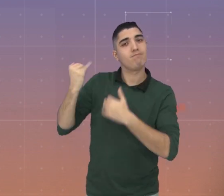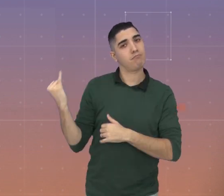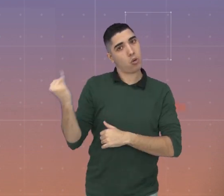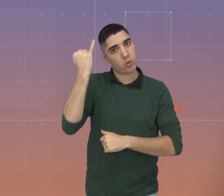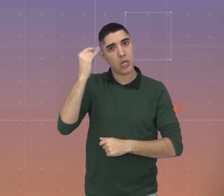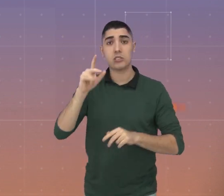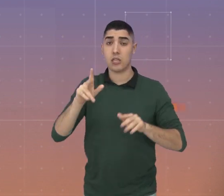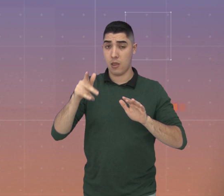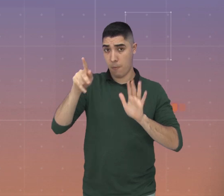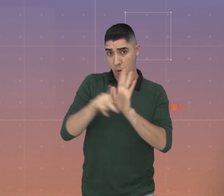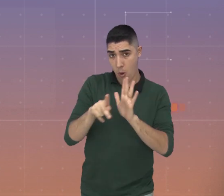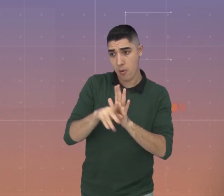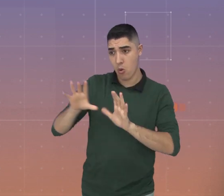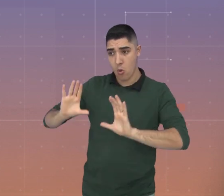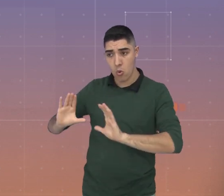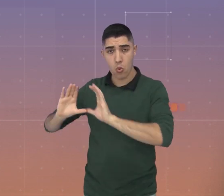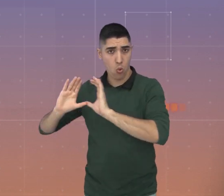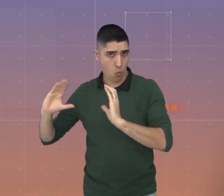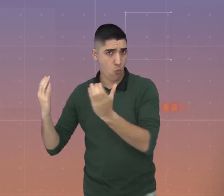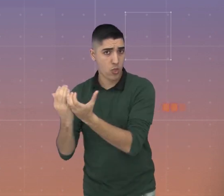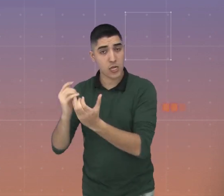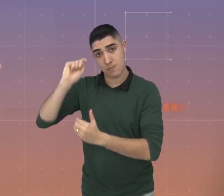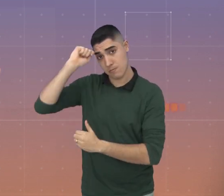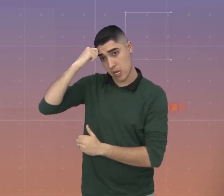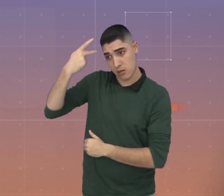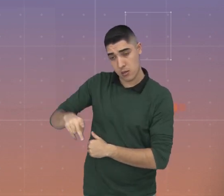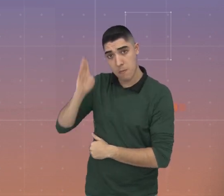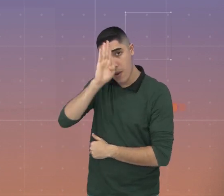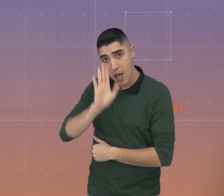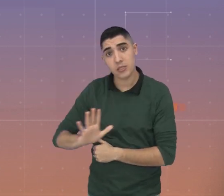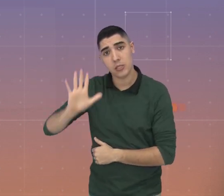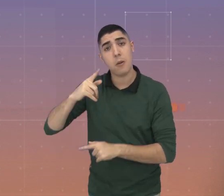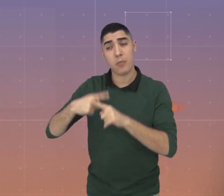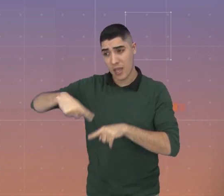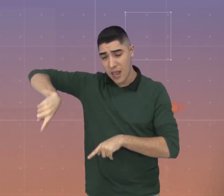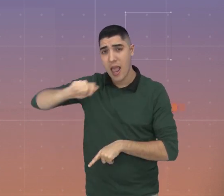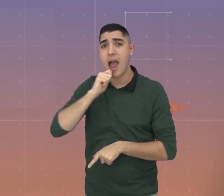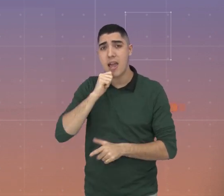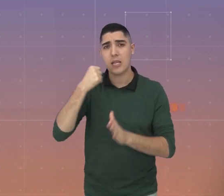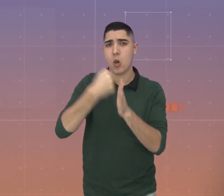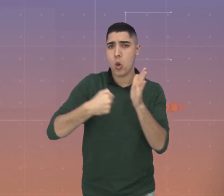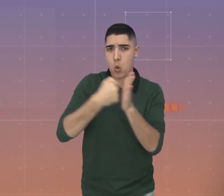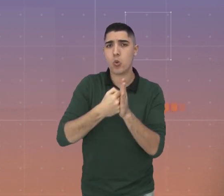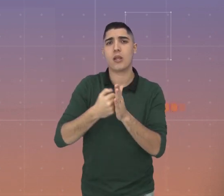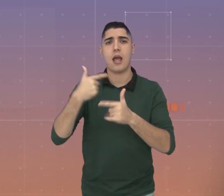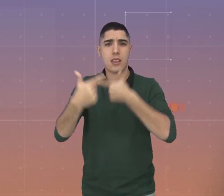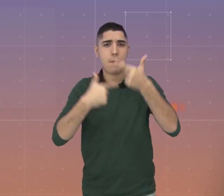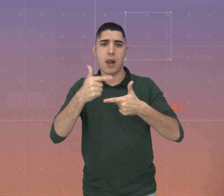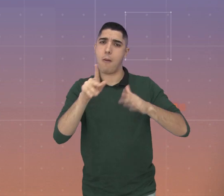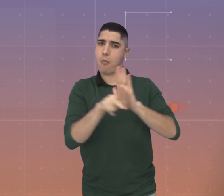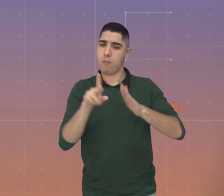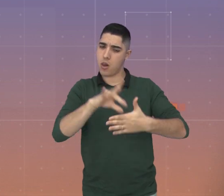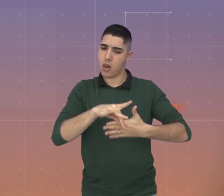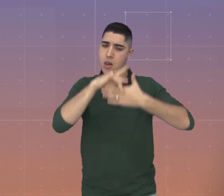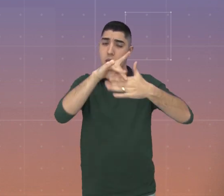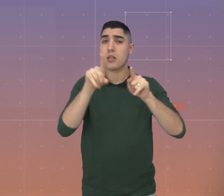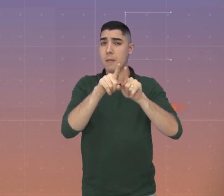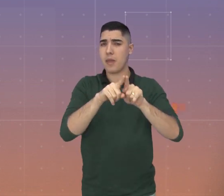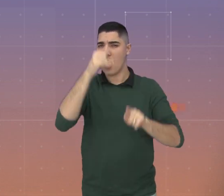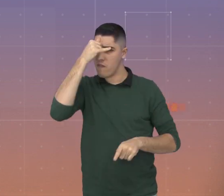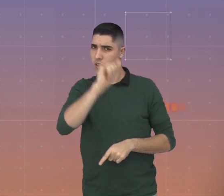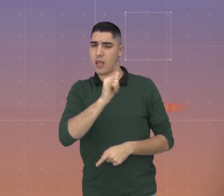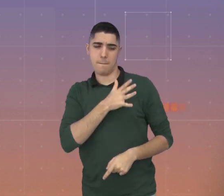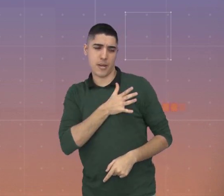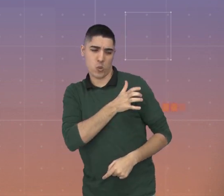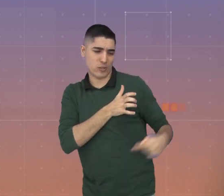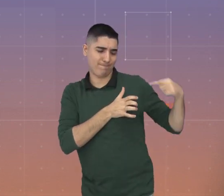e o debate sobre a situação da comunidade negra no país, que ainda luta para assumir espaços de liderança e